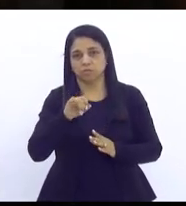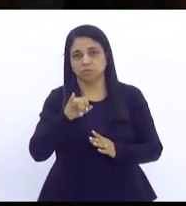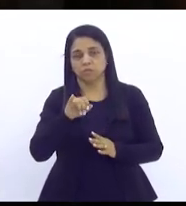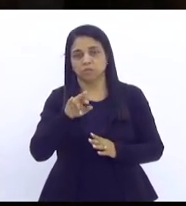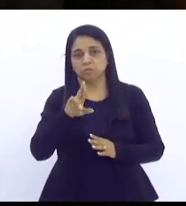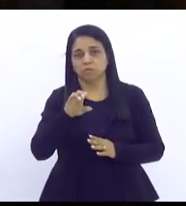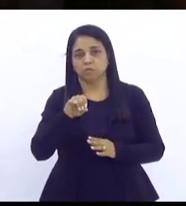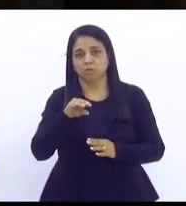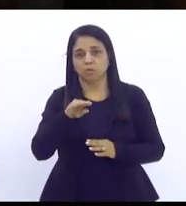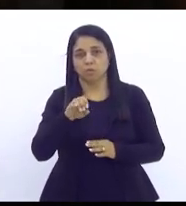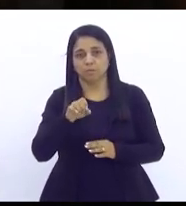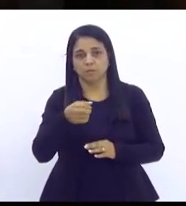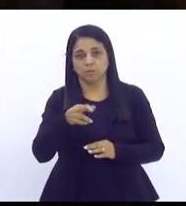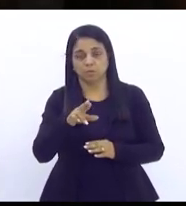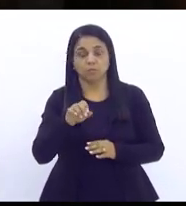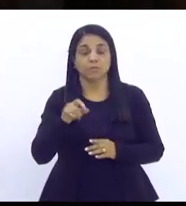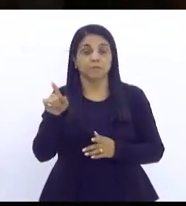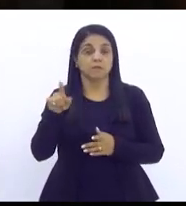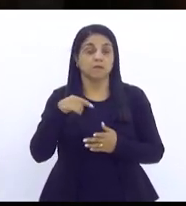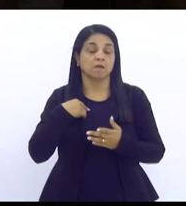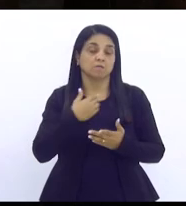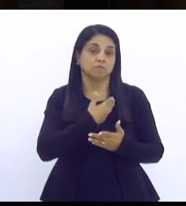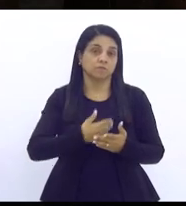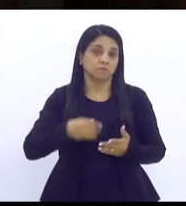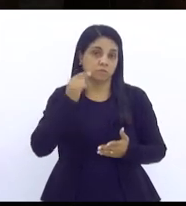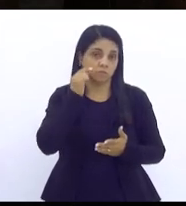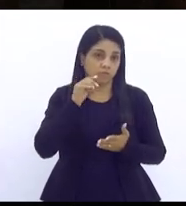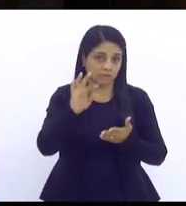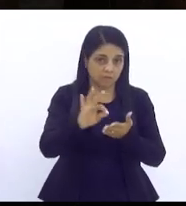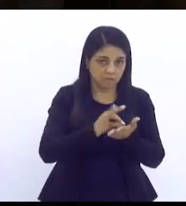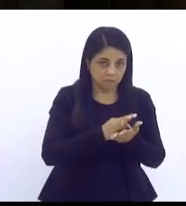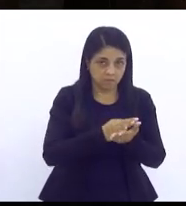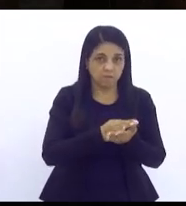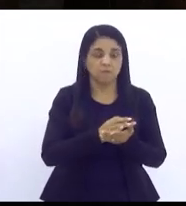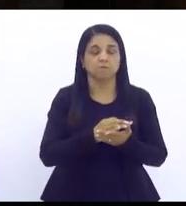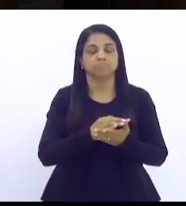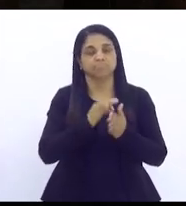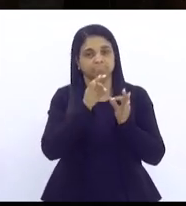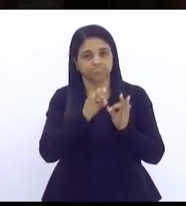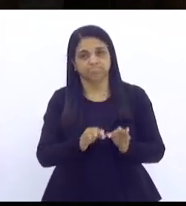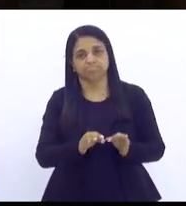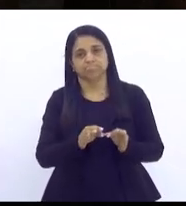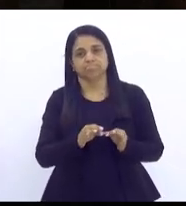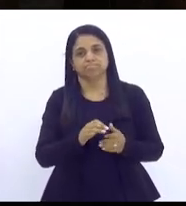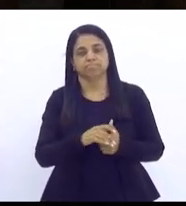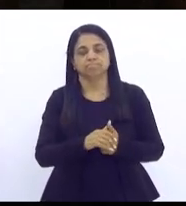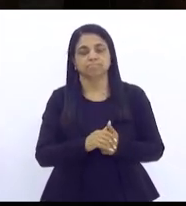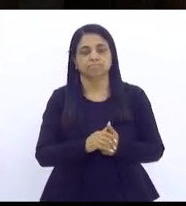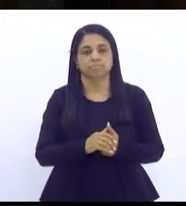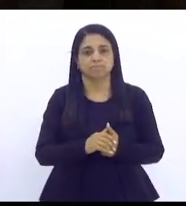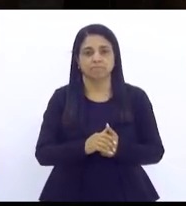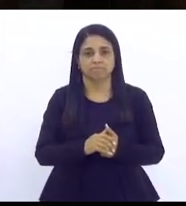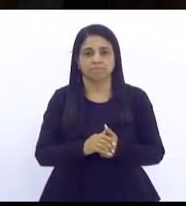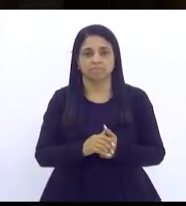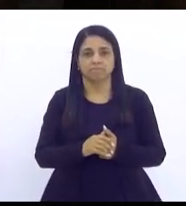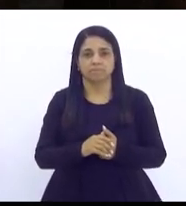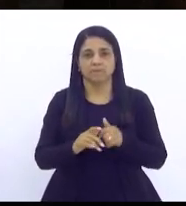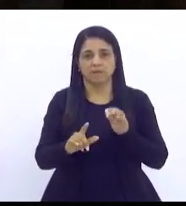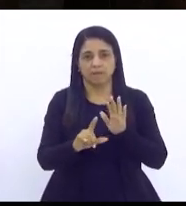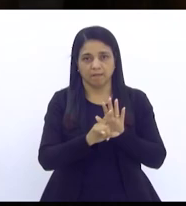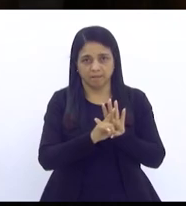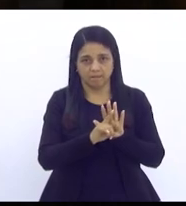o governador Cláudio Castro, que tenho certeza que imediatamente vai sancioná-la. E